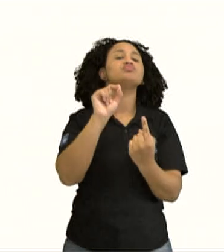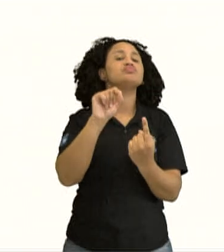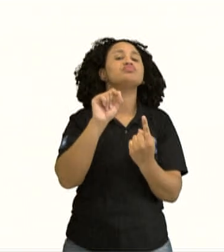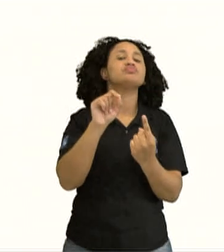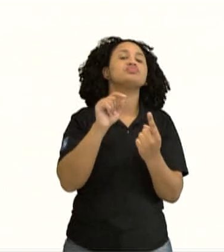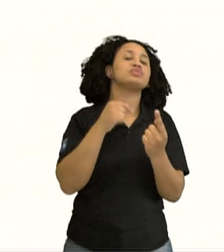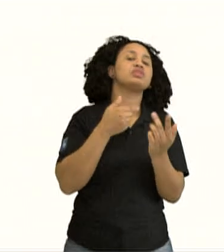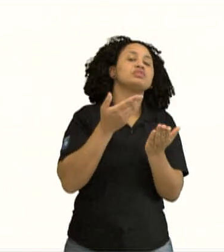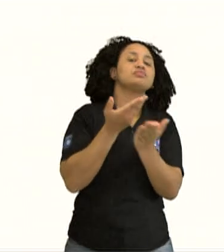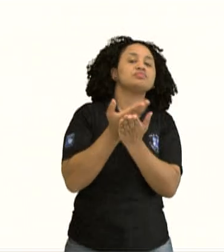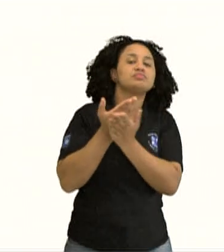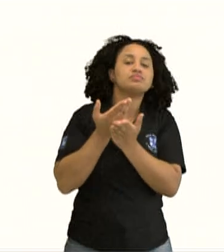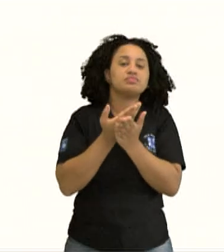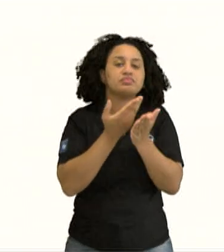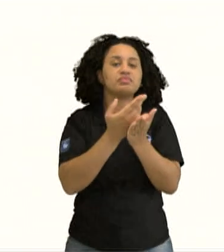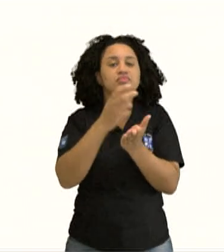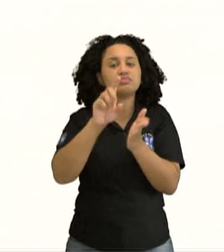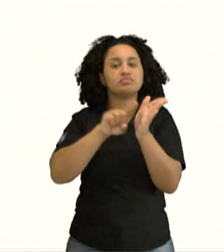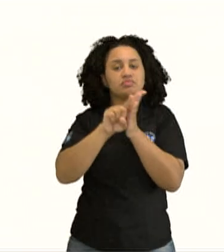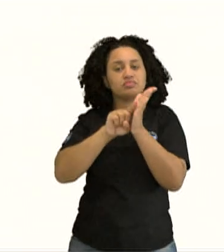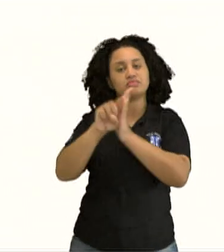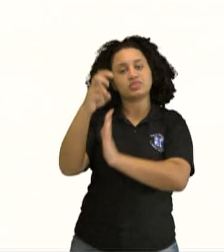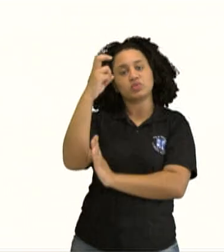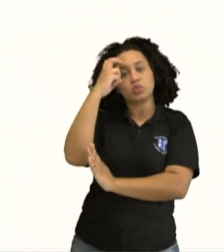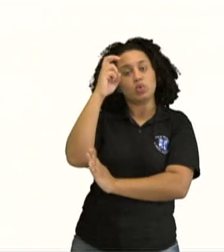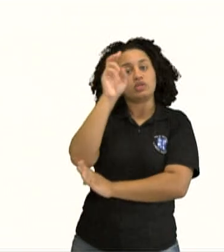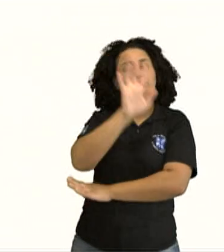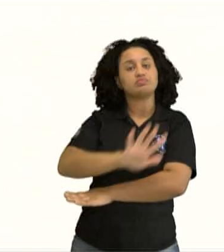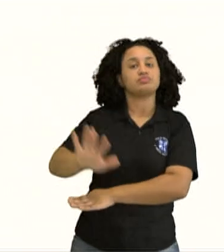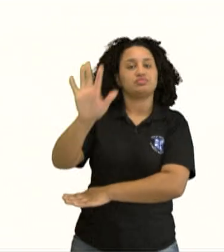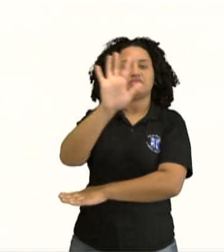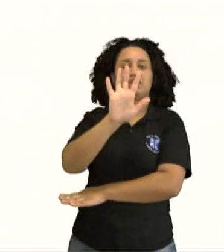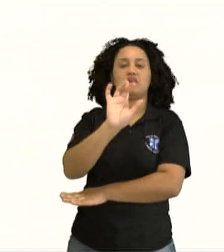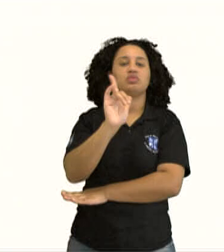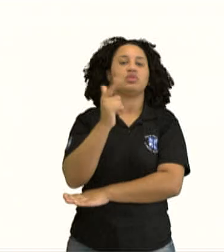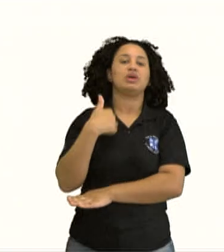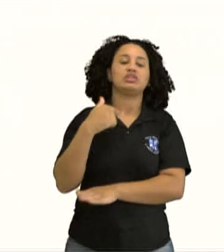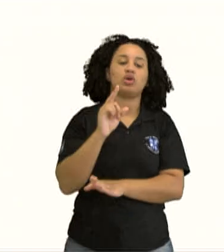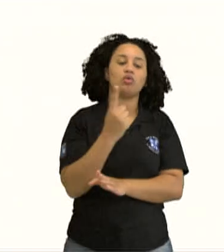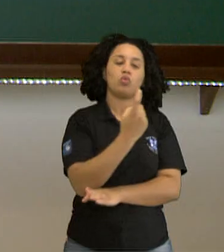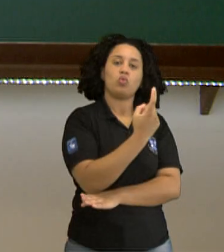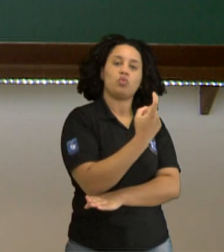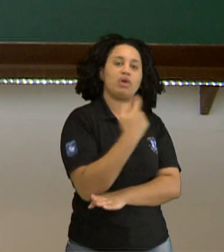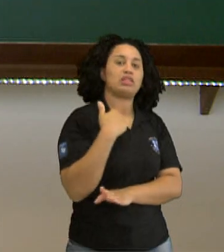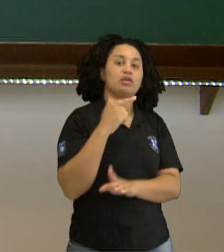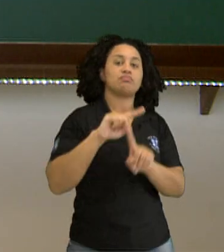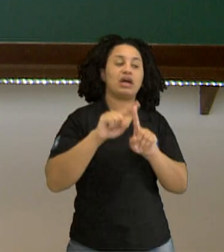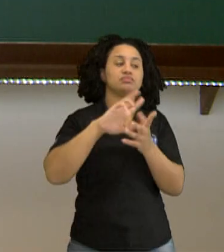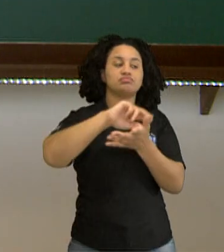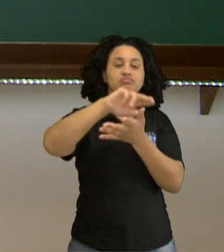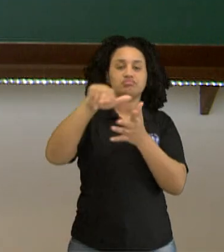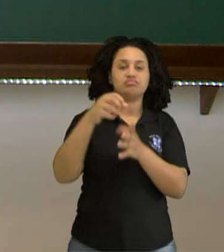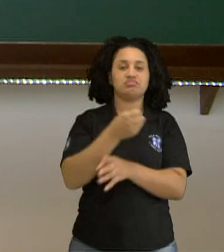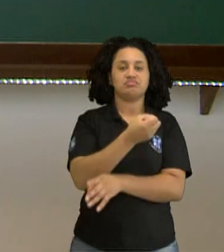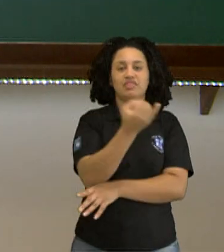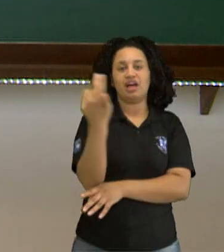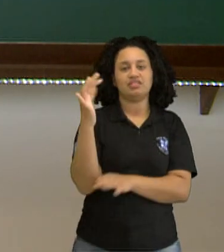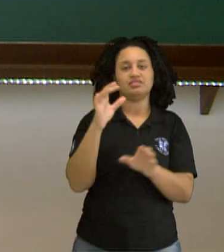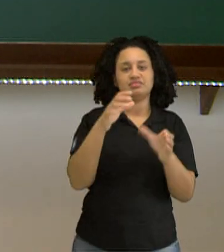das culturas no plural e não da cultura no singular. Em outras